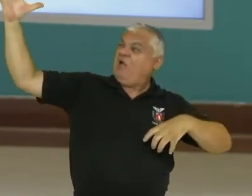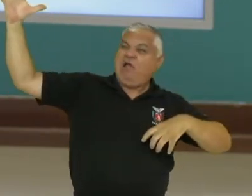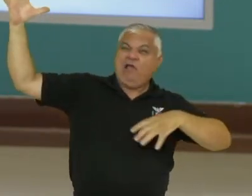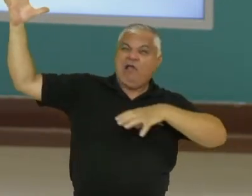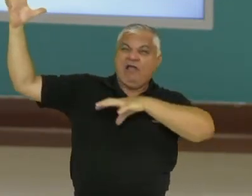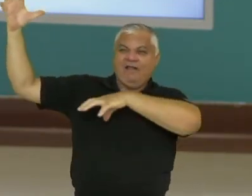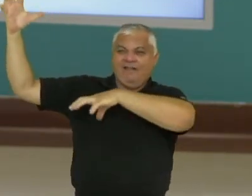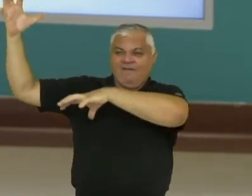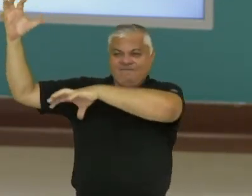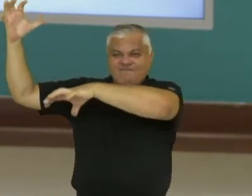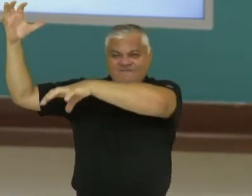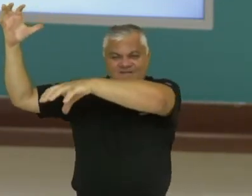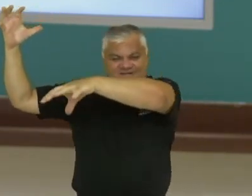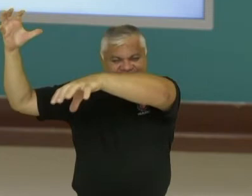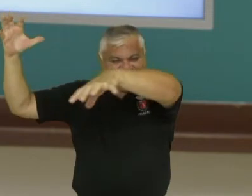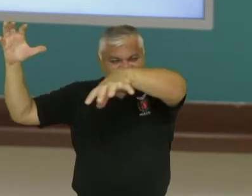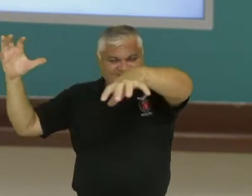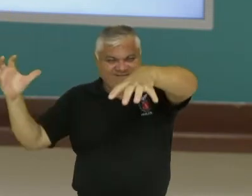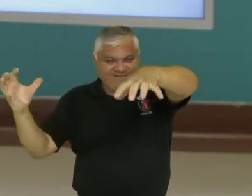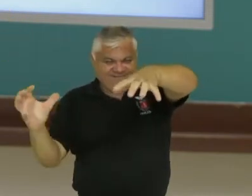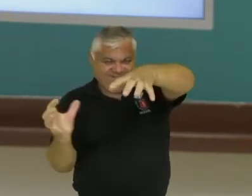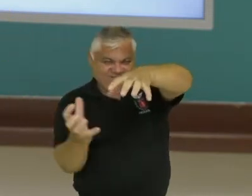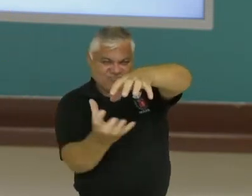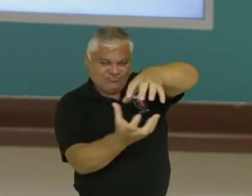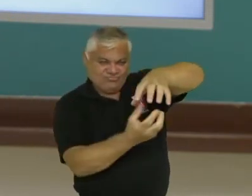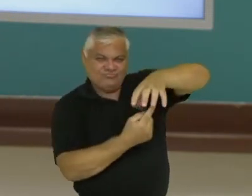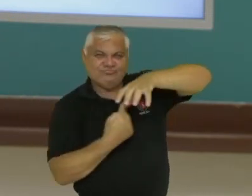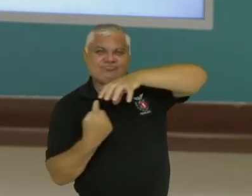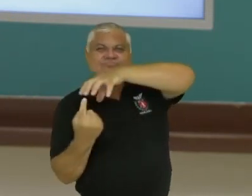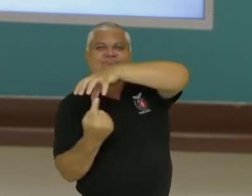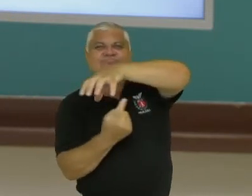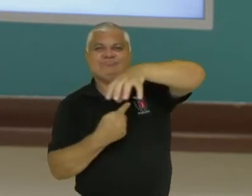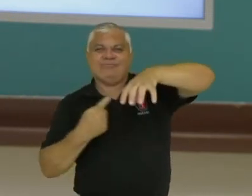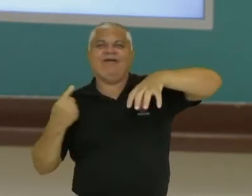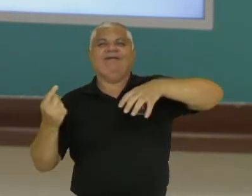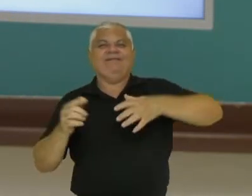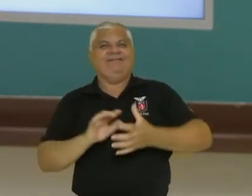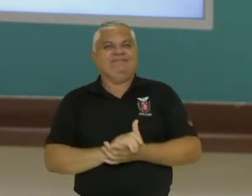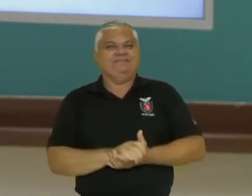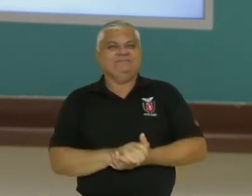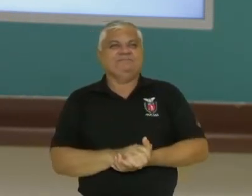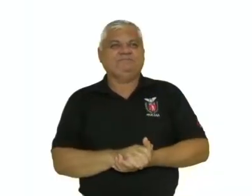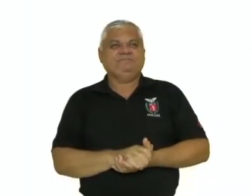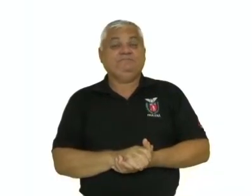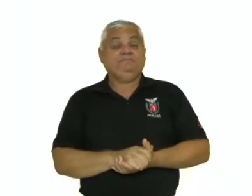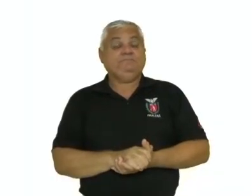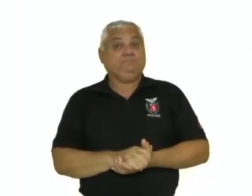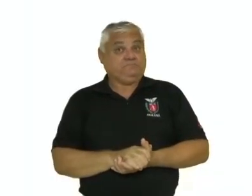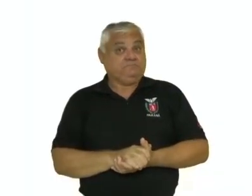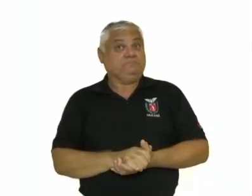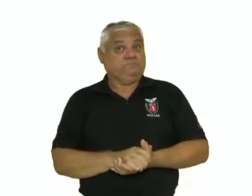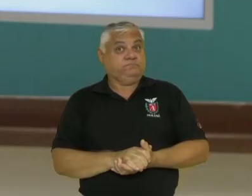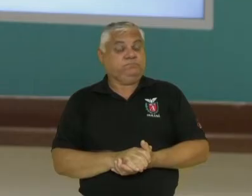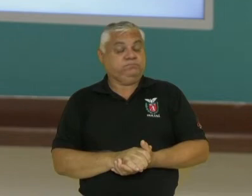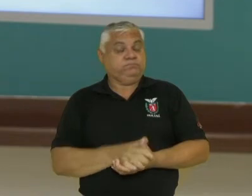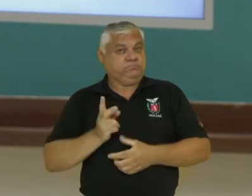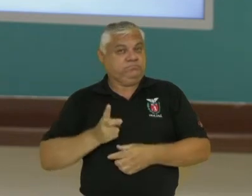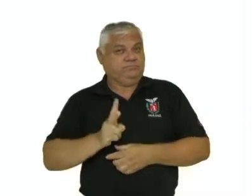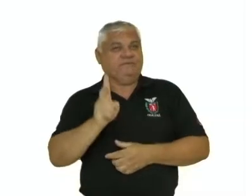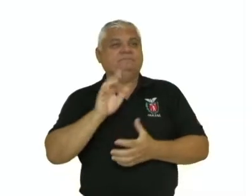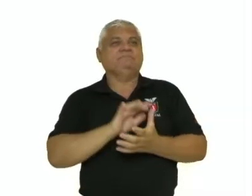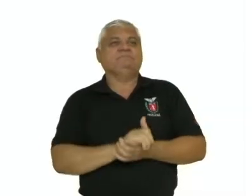atraindo os demais e eles ficaram girando ao seu redor. E nós vamos então para a